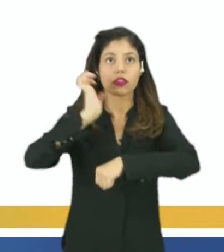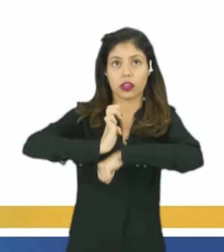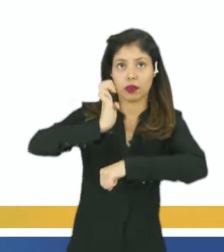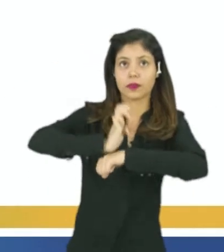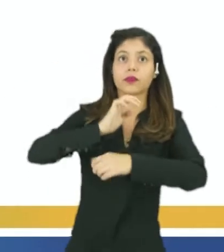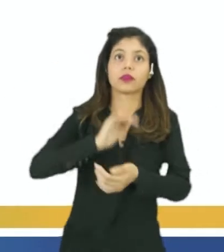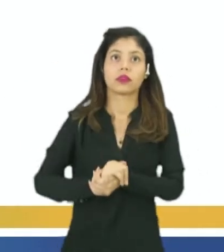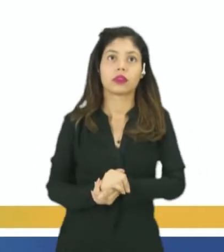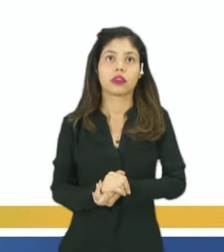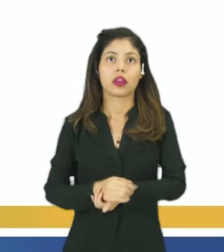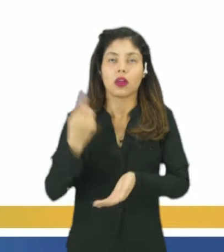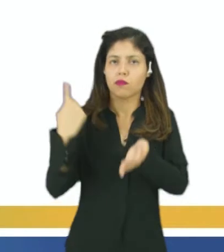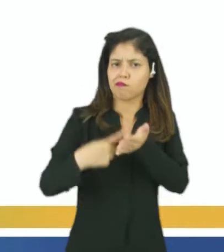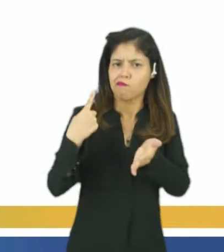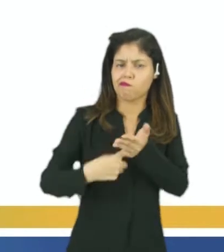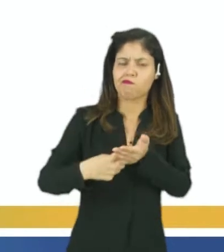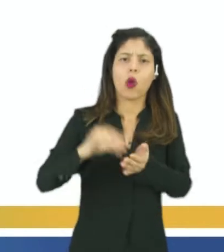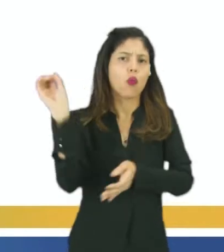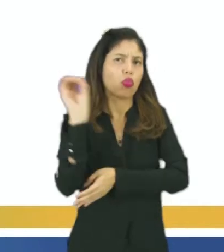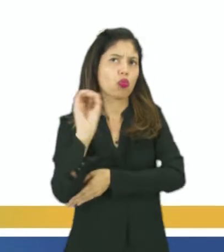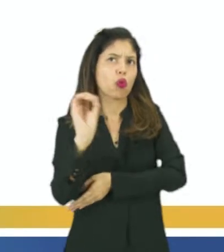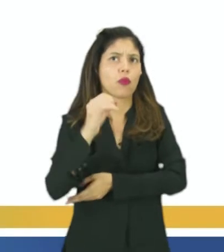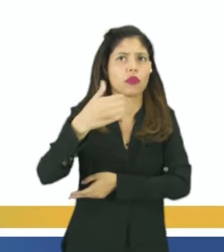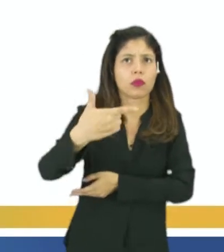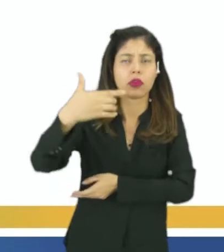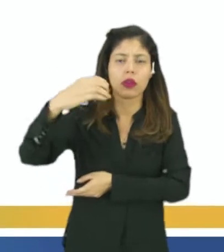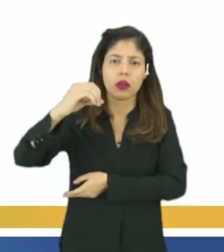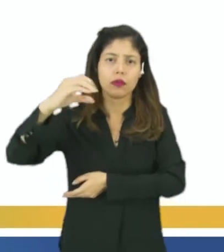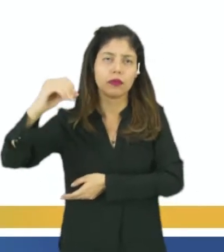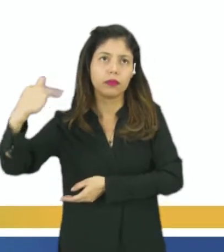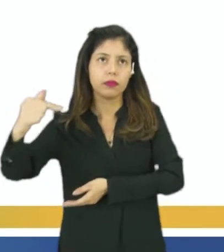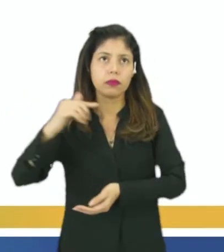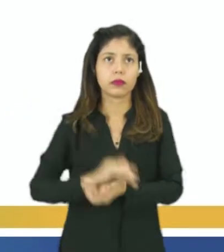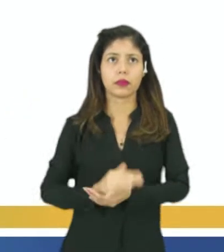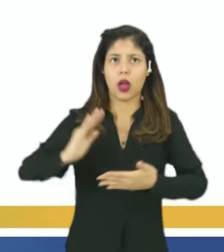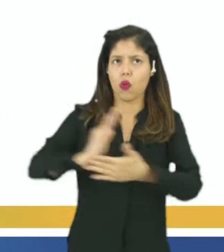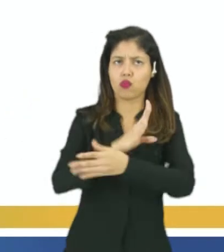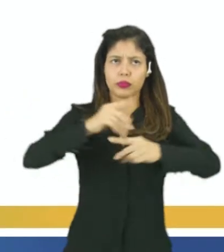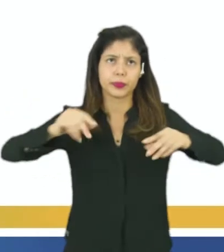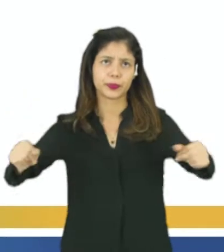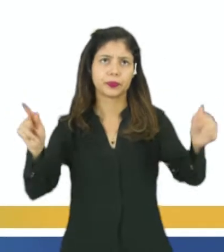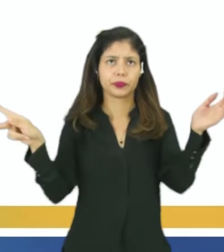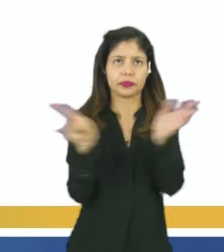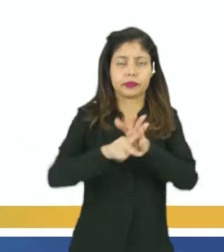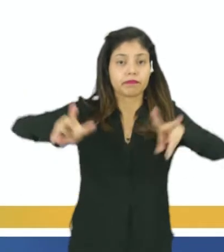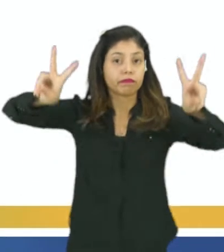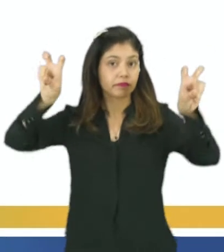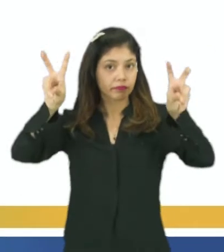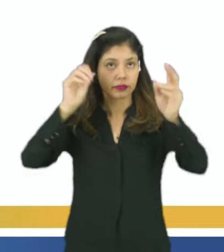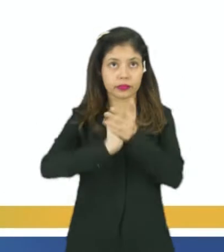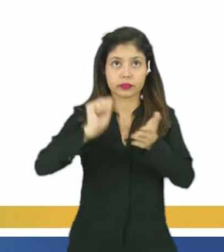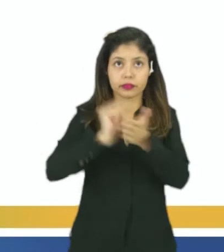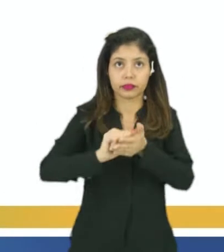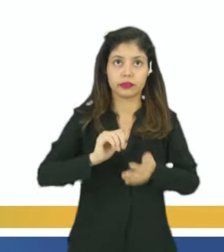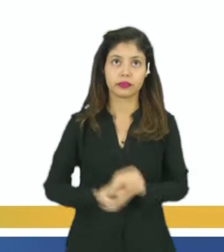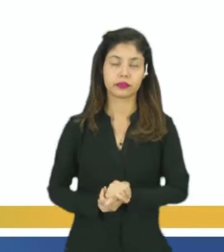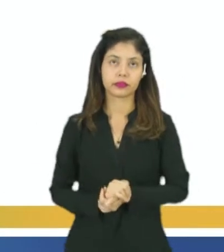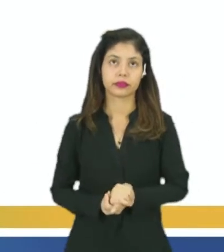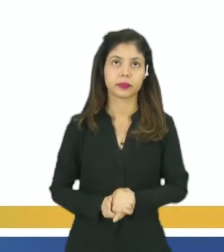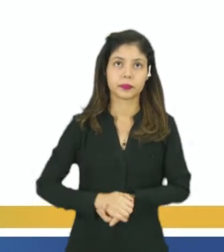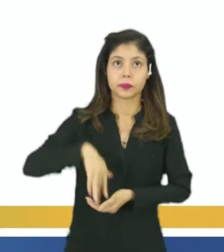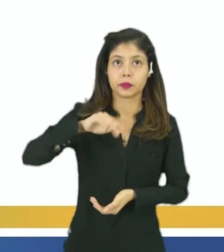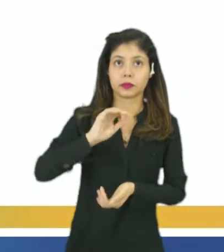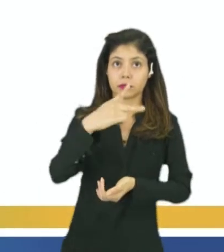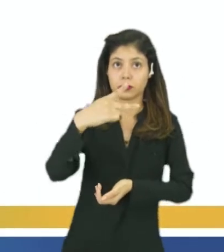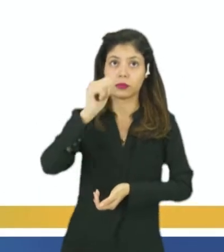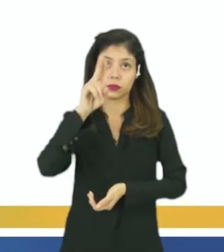13 estados contavam em outubro de 2007 com algum território quilombola titulado. O